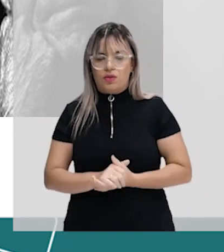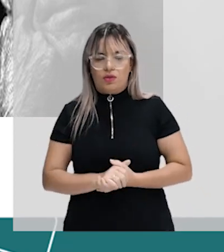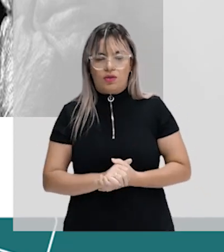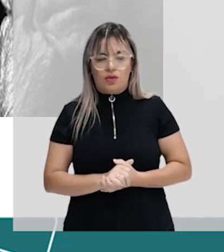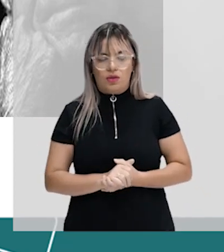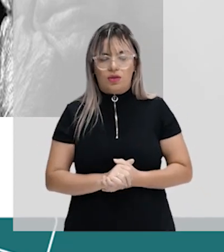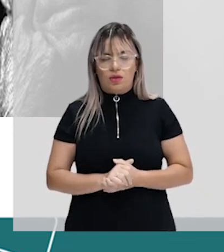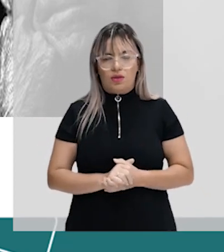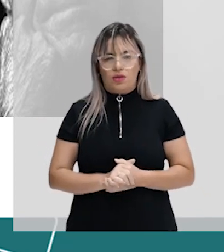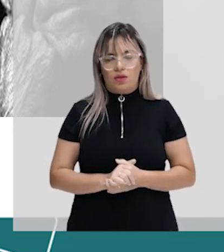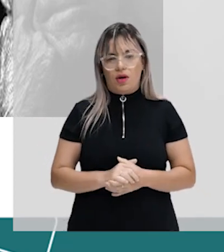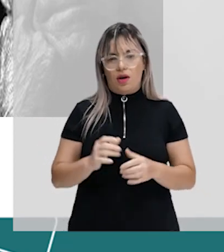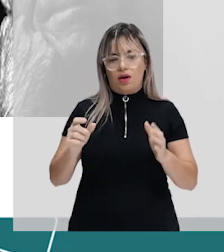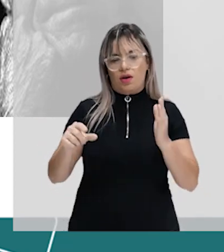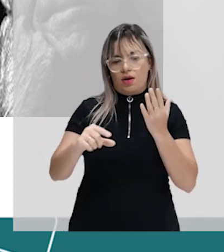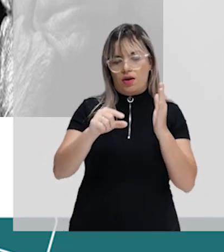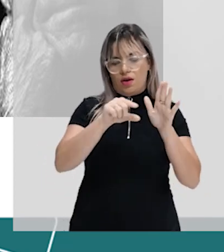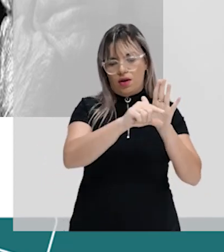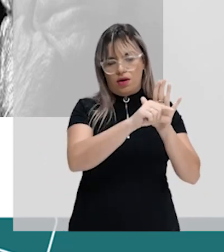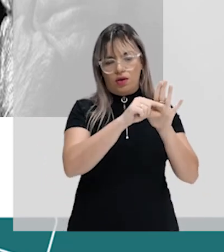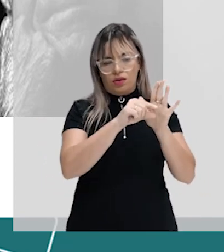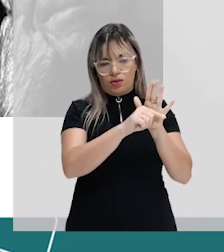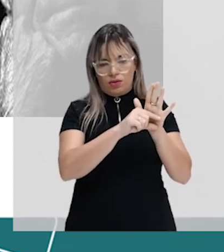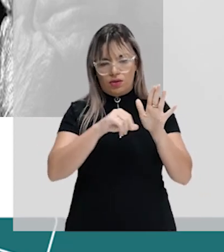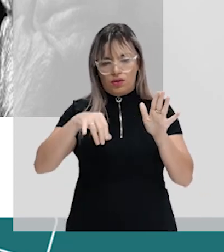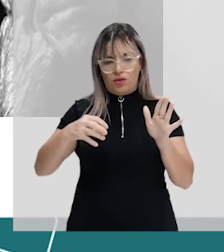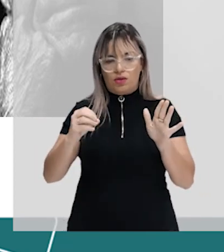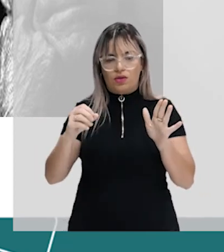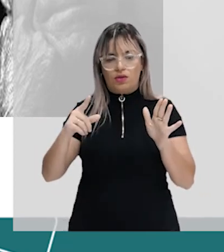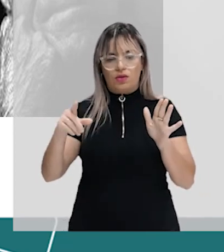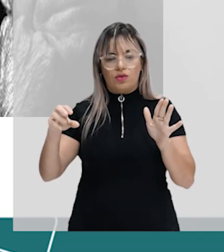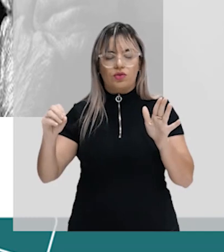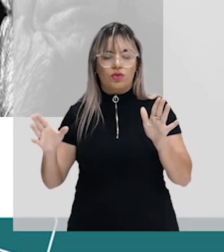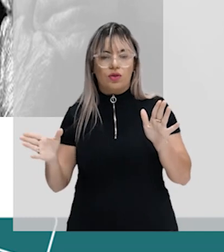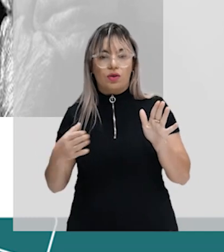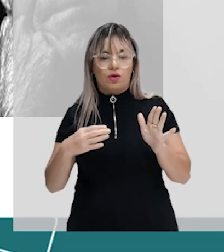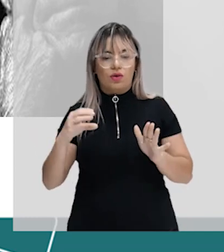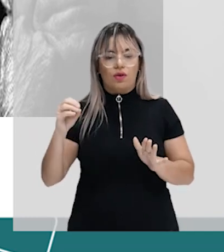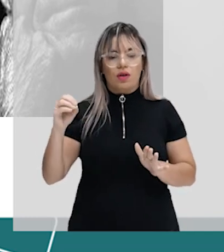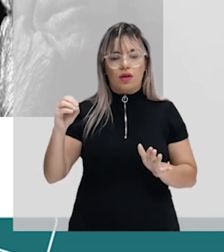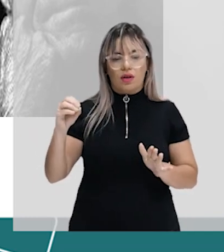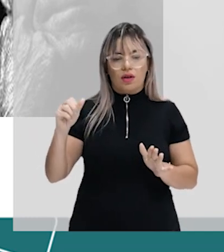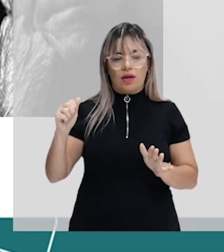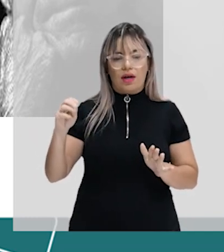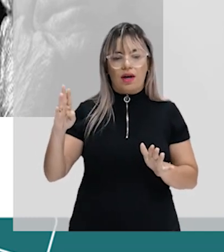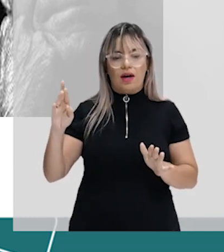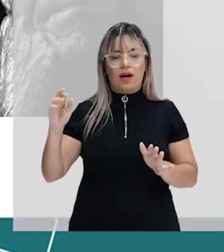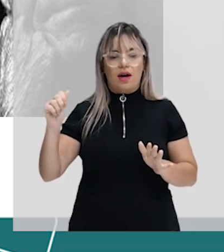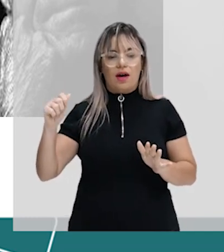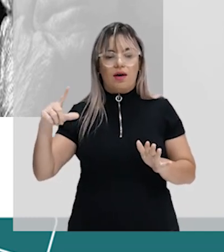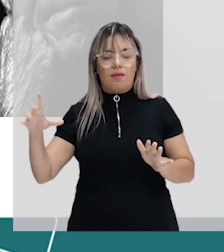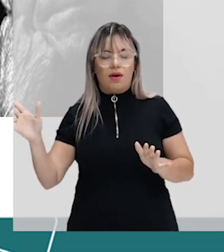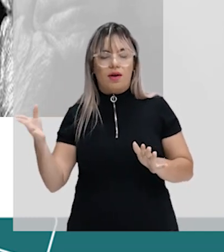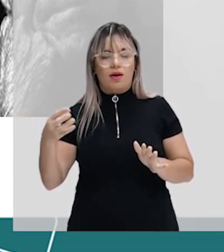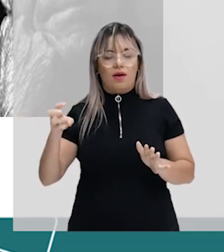arquiteto do João Cabral de Melo Neto, que traz aqui para nós uma contribuição, fazendo aí